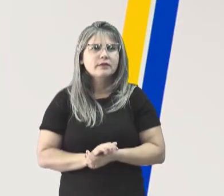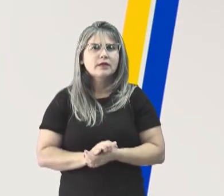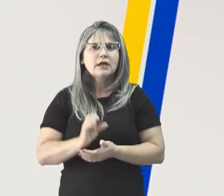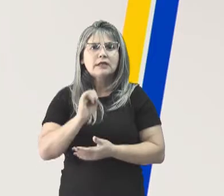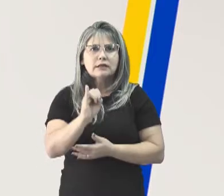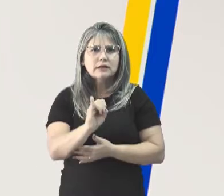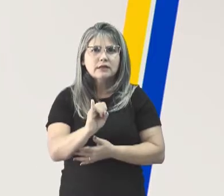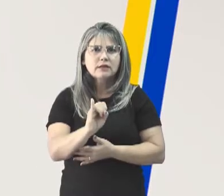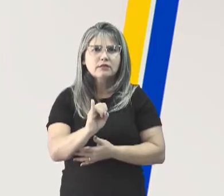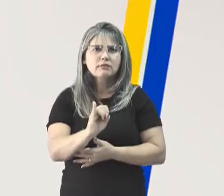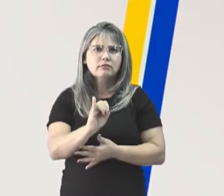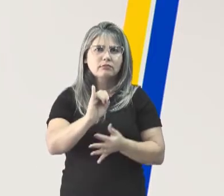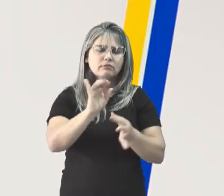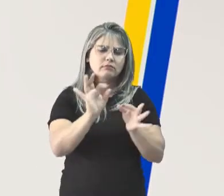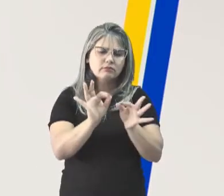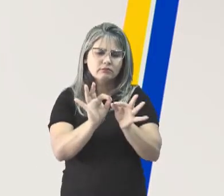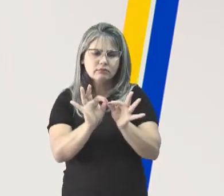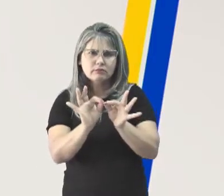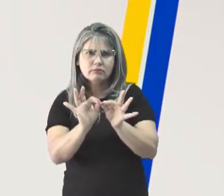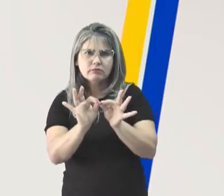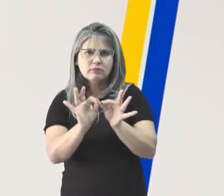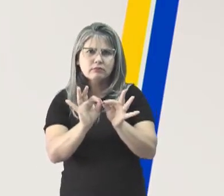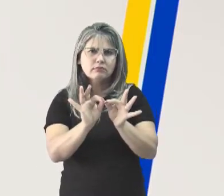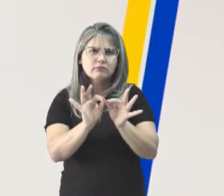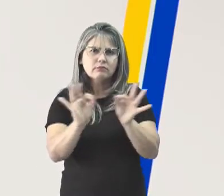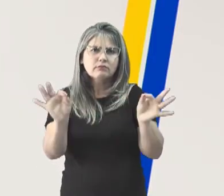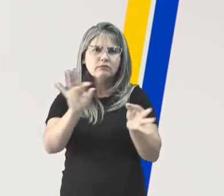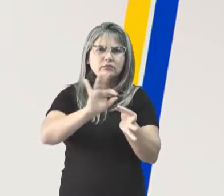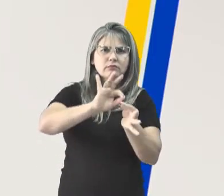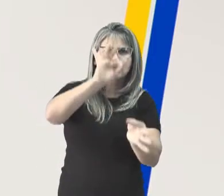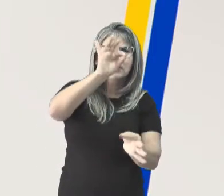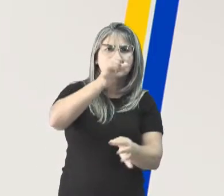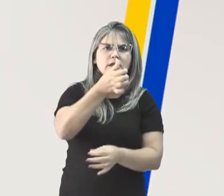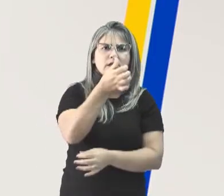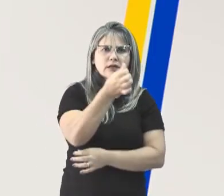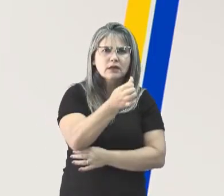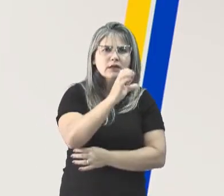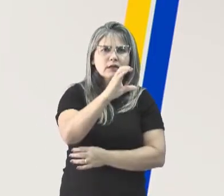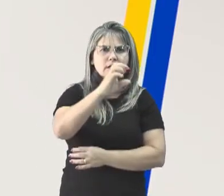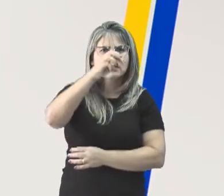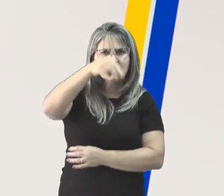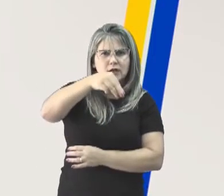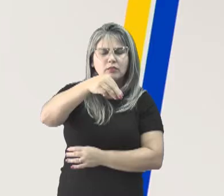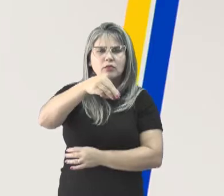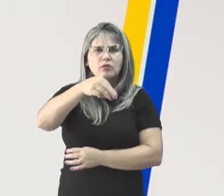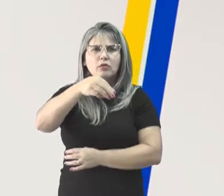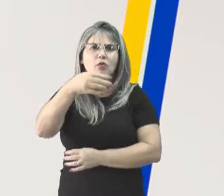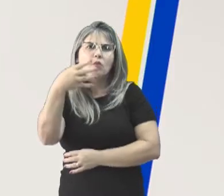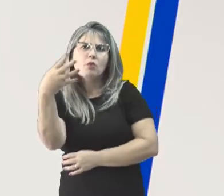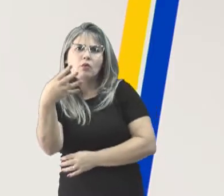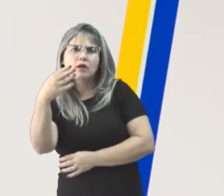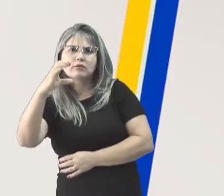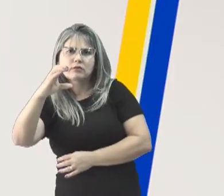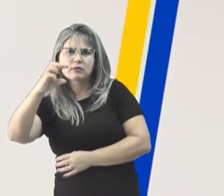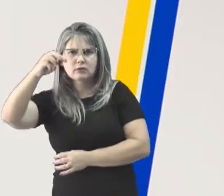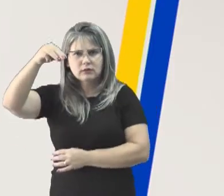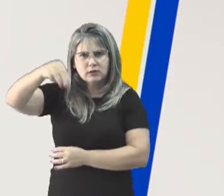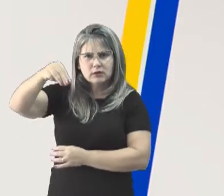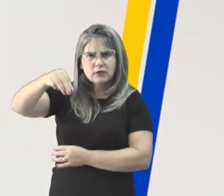dimensões 6 cm por 4 cm desse recipiente está assentada sobre uma mesa